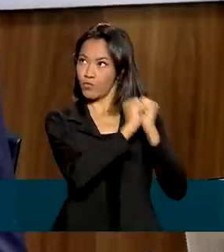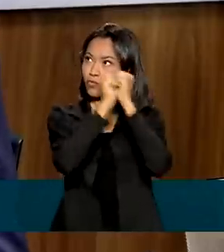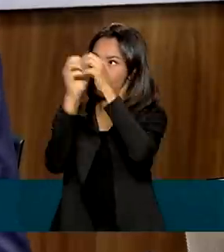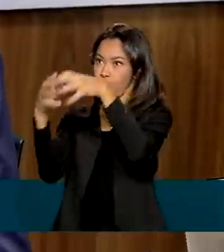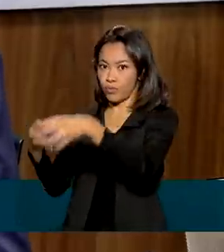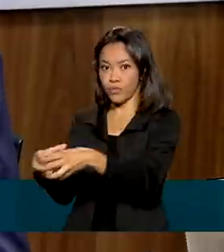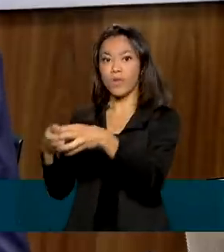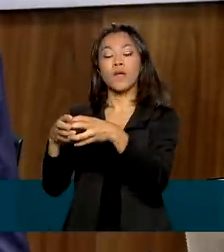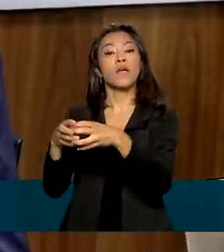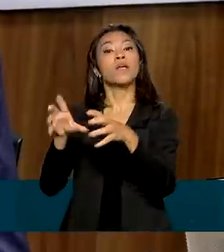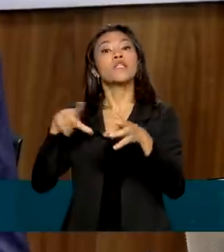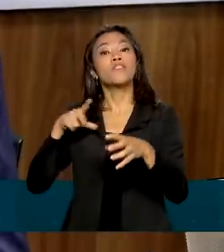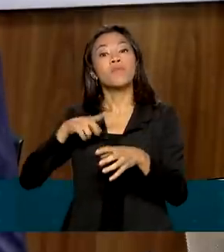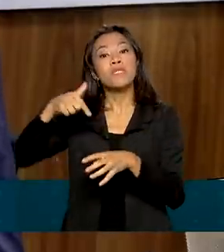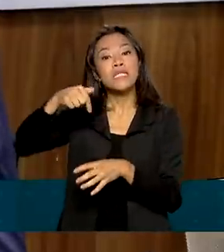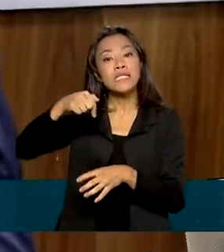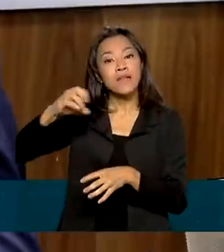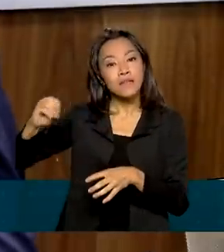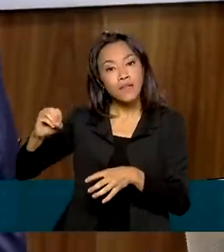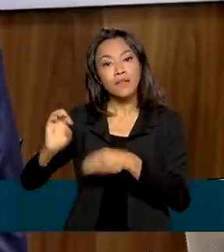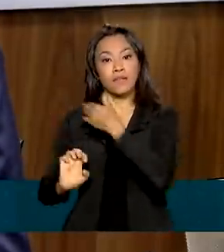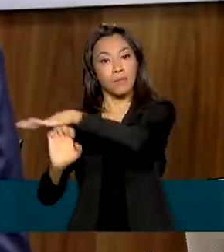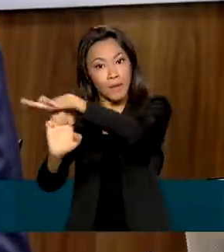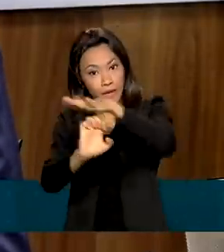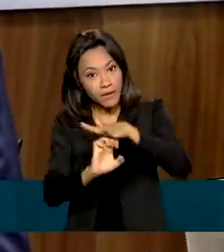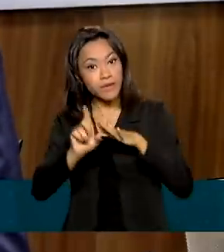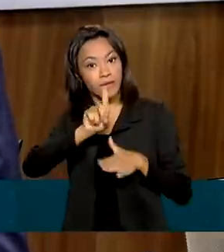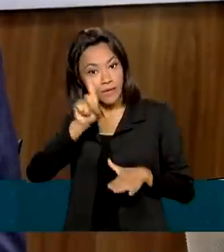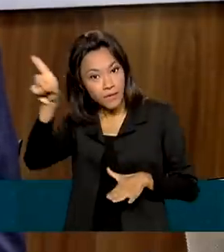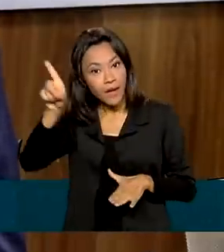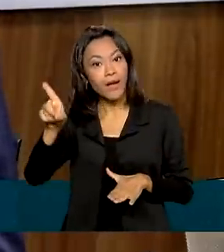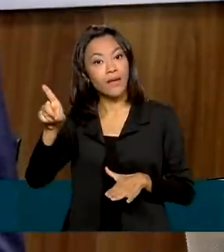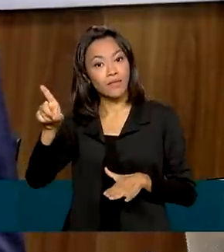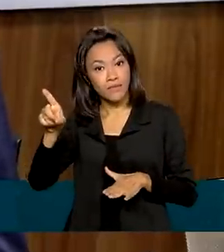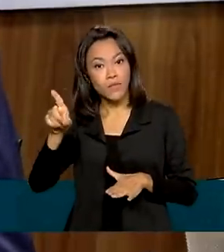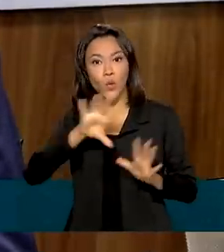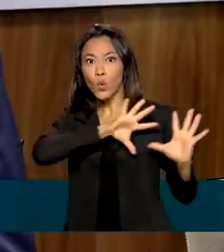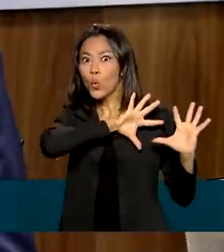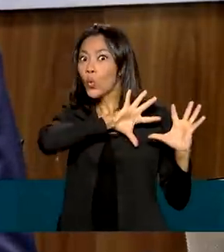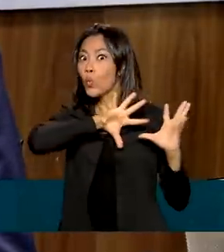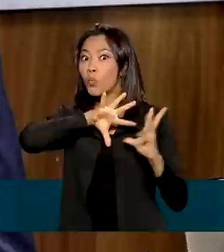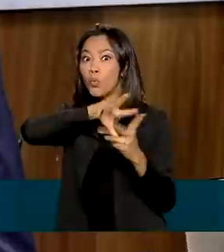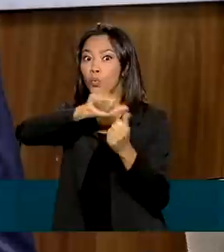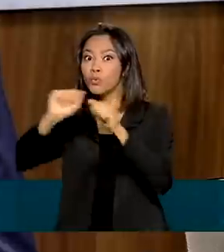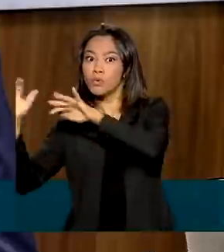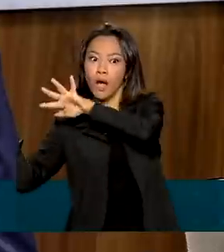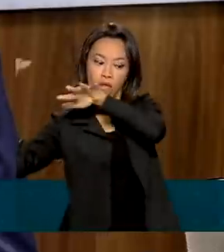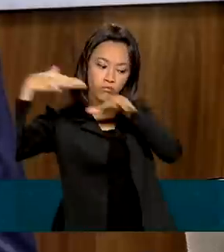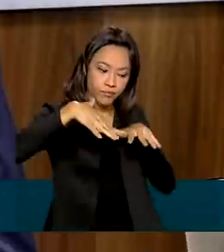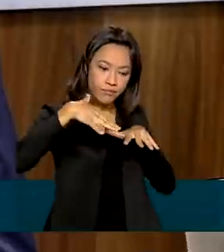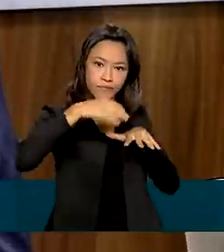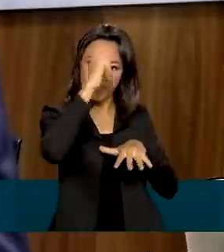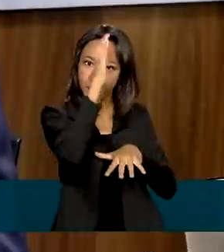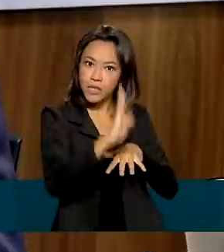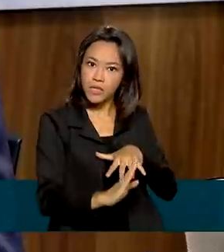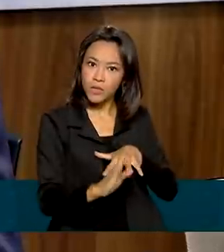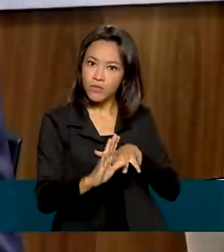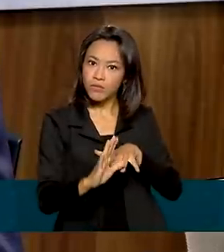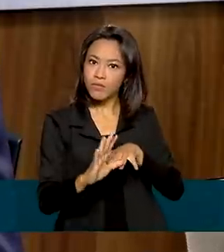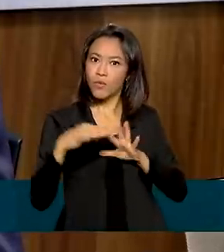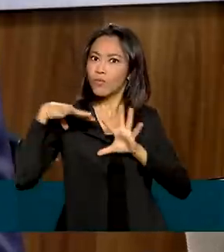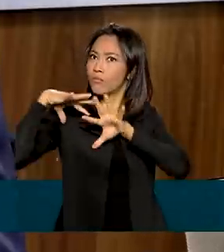700 empresários brasileiros e da região o mundo todo está de olho na gente o Brasil